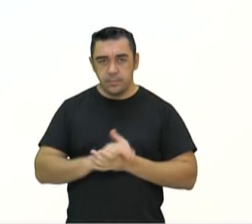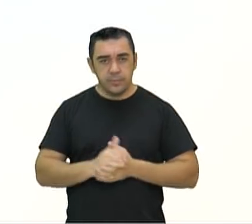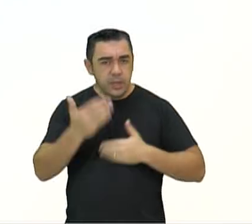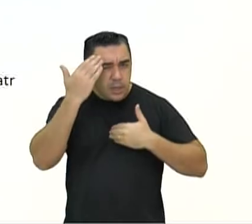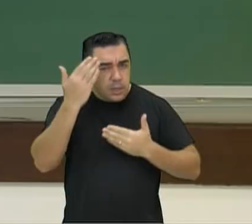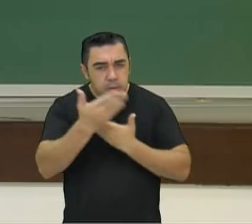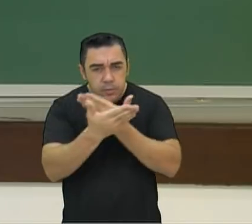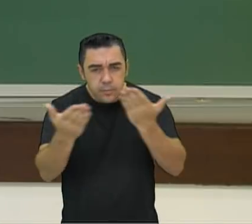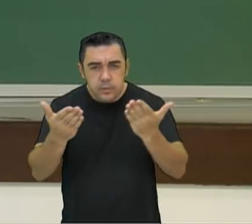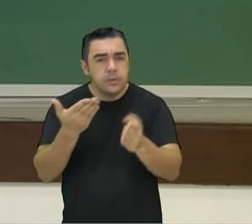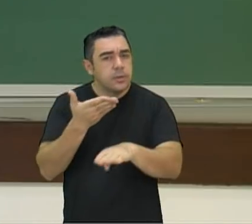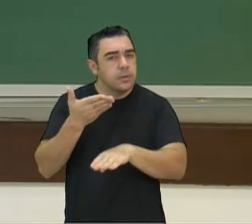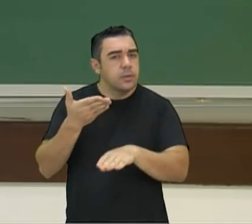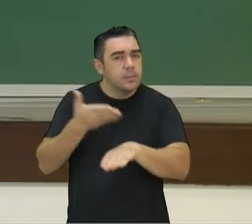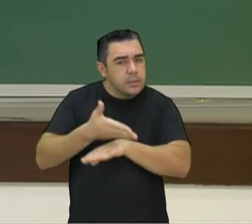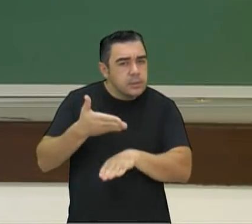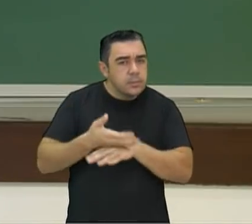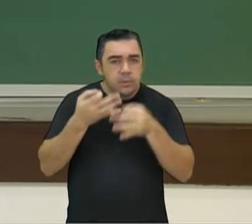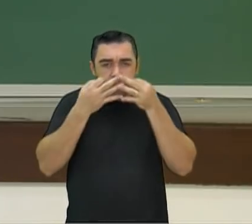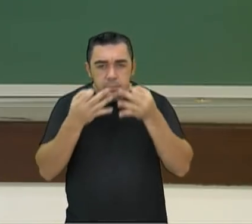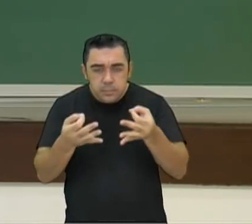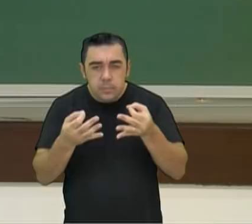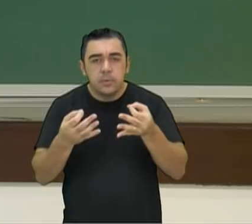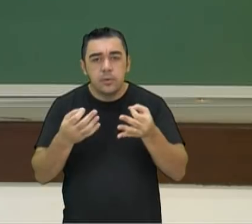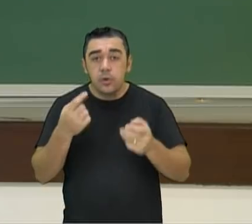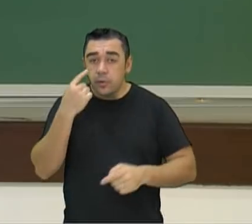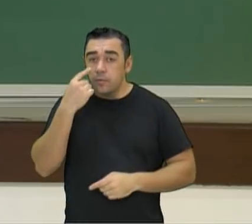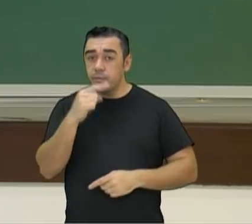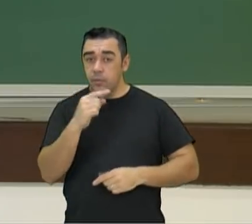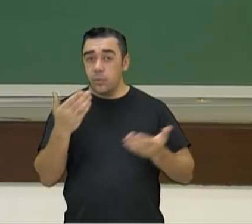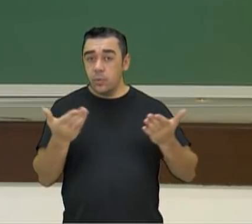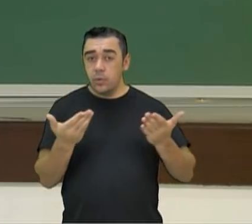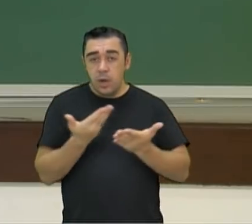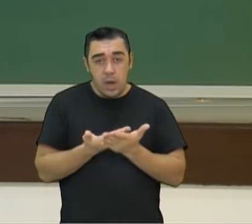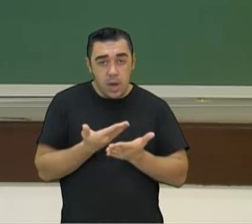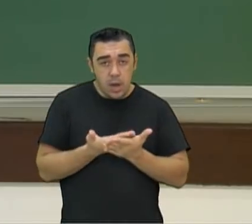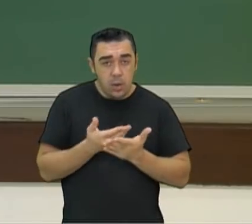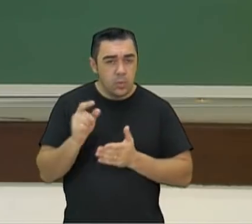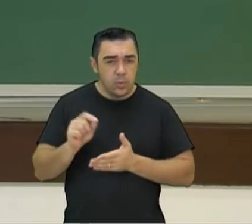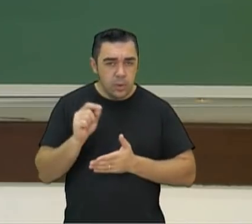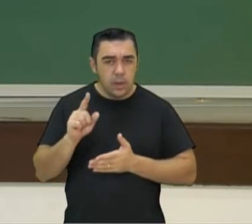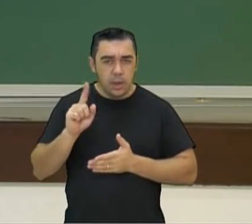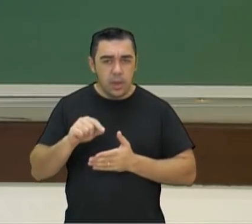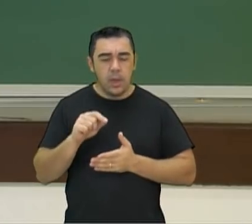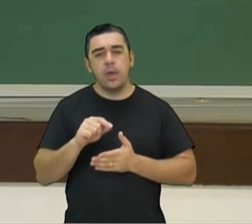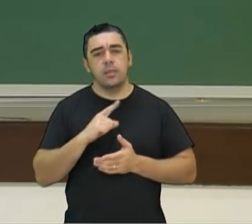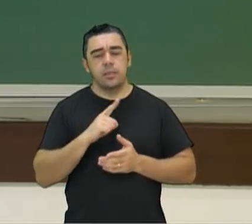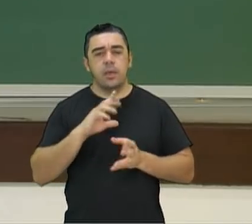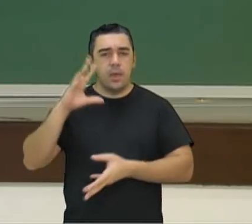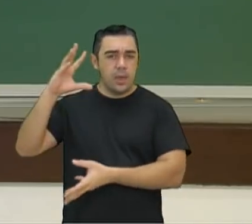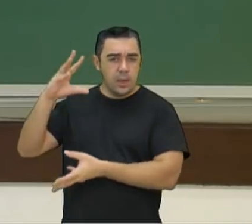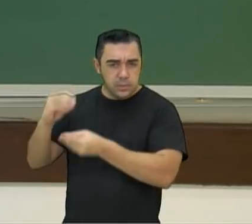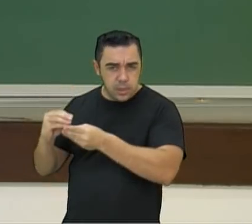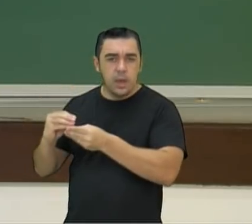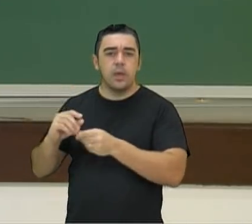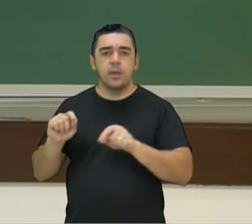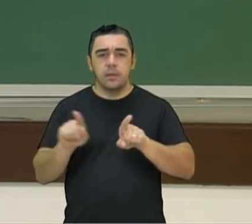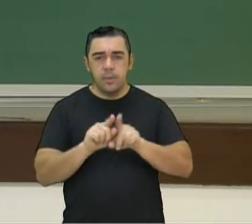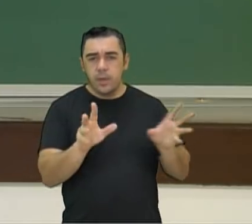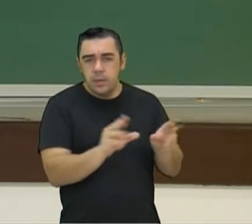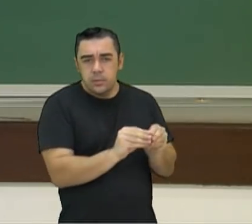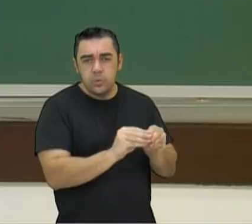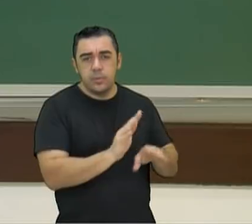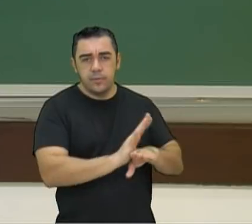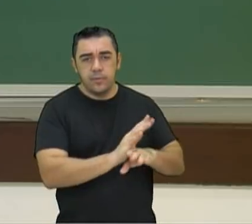Agradeço imensamente a participação de vocês. A gente viu hoje um pouco de sinopse e resenha, né? Gratidão pela